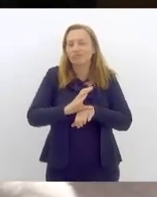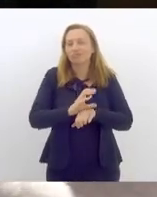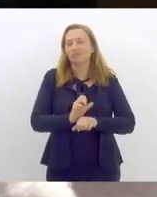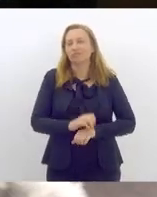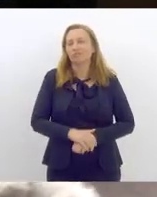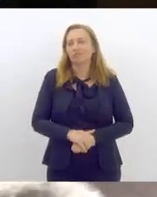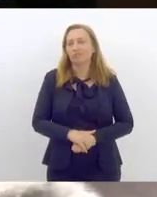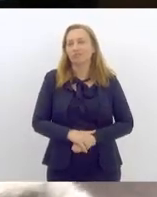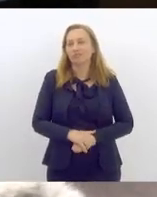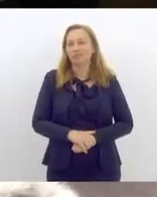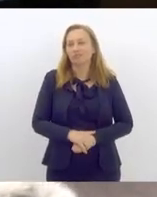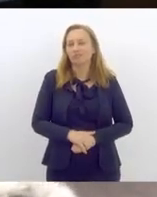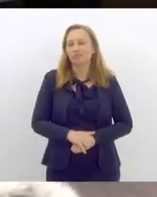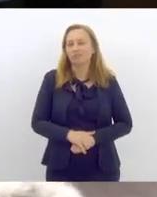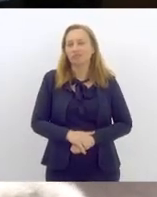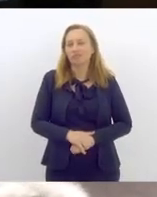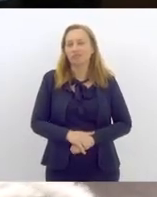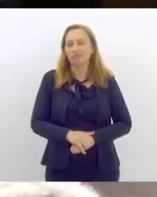constitucionalidade,